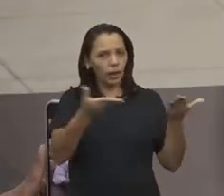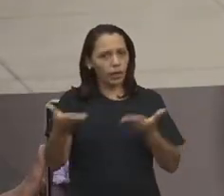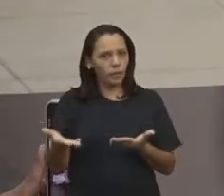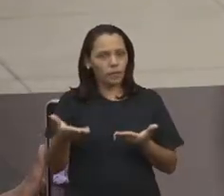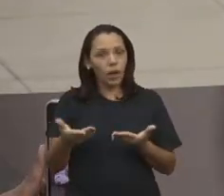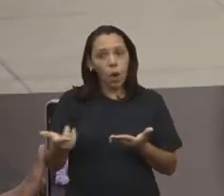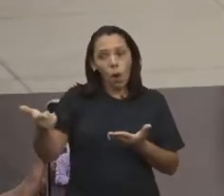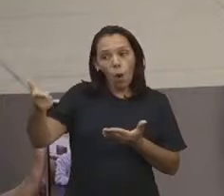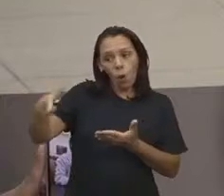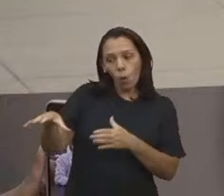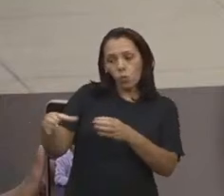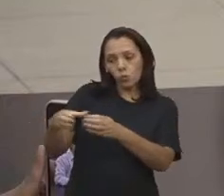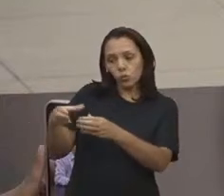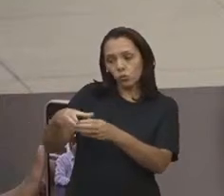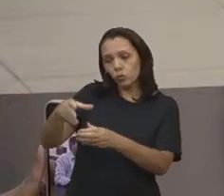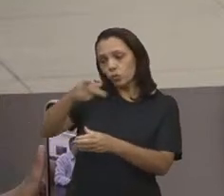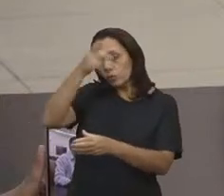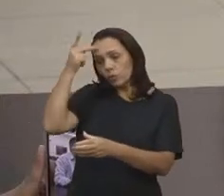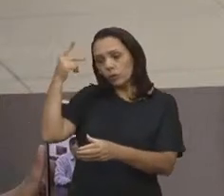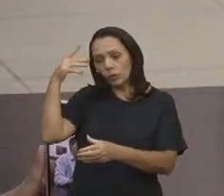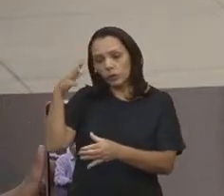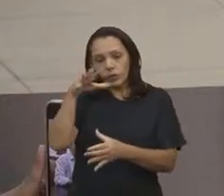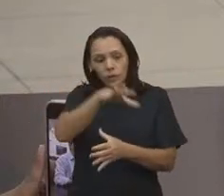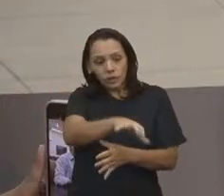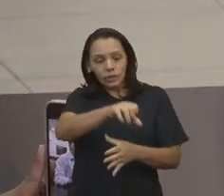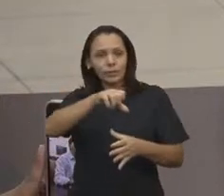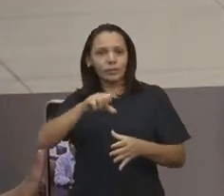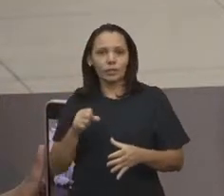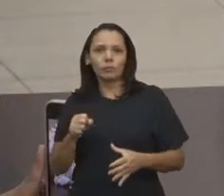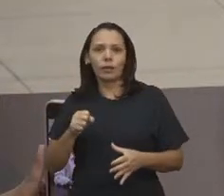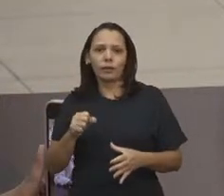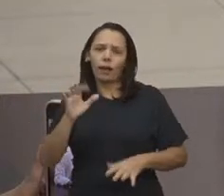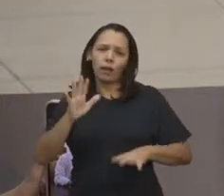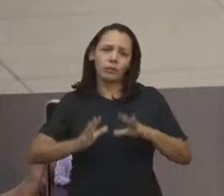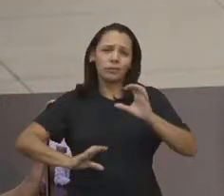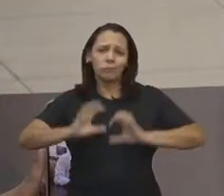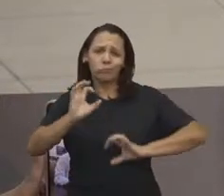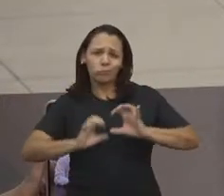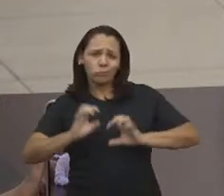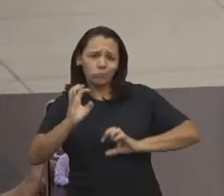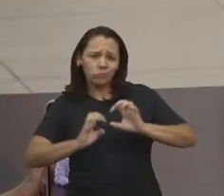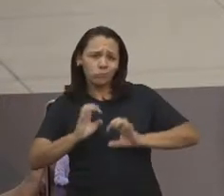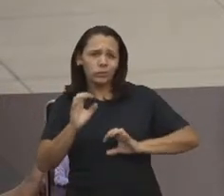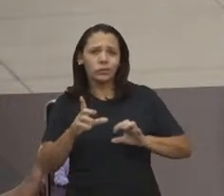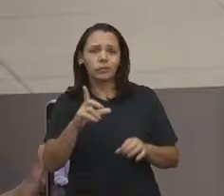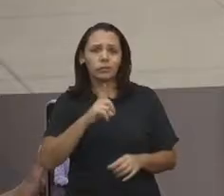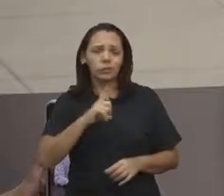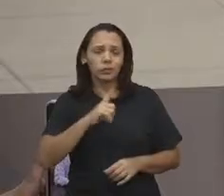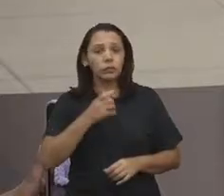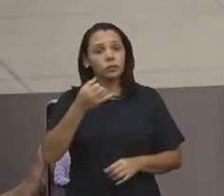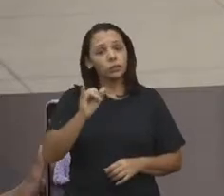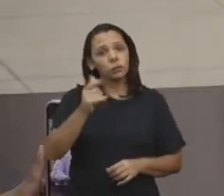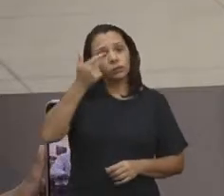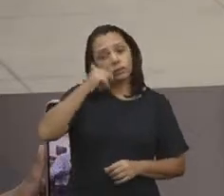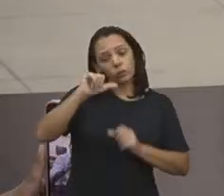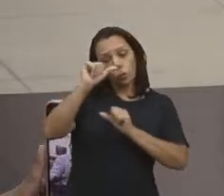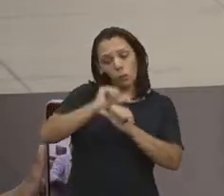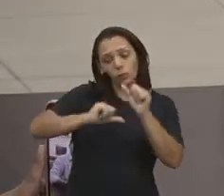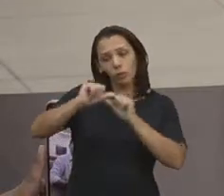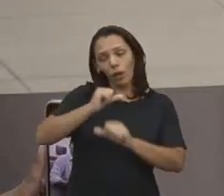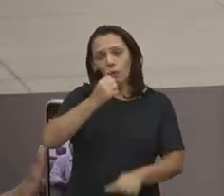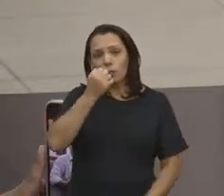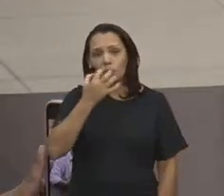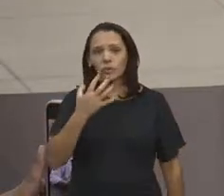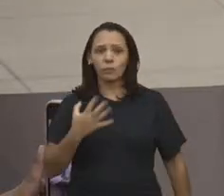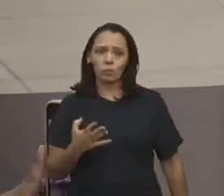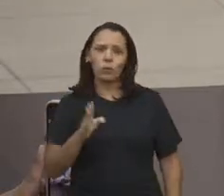ficam lá esperando. Então, se a gente conseguir mudar essa fotografia, vai ser muito positivo para aquela região